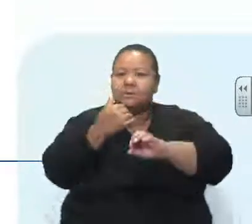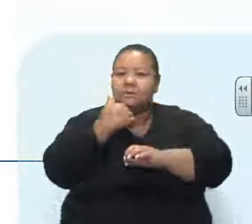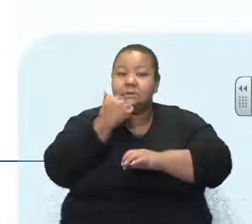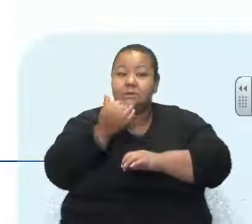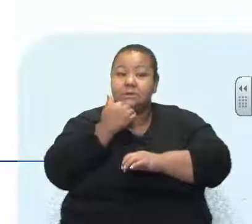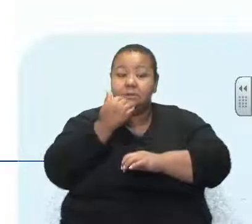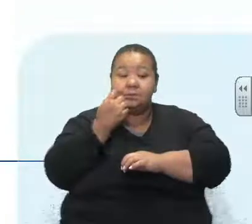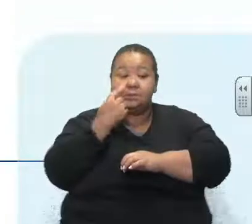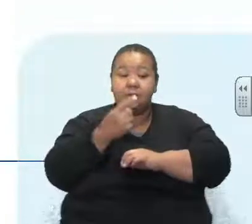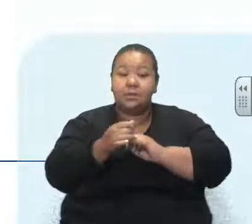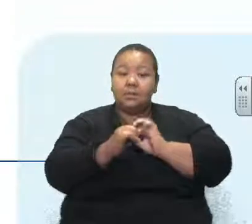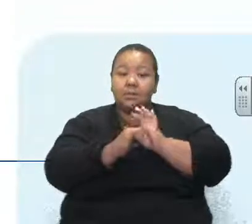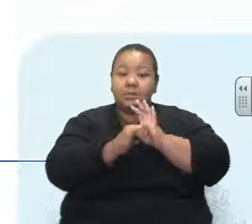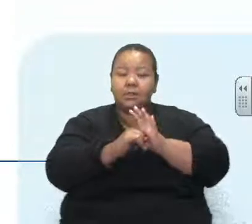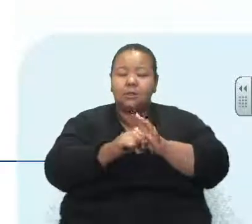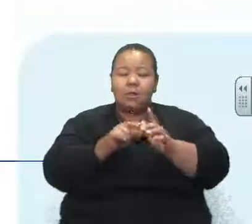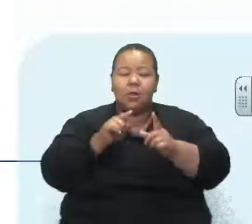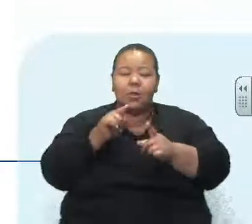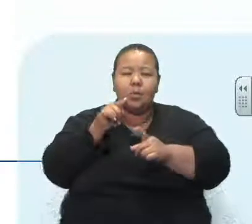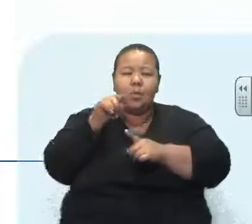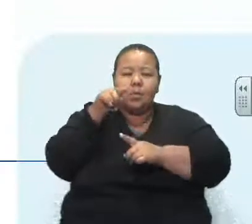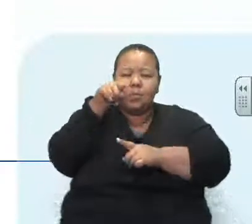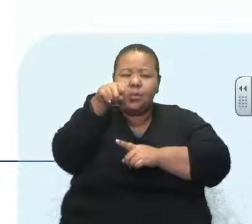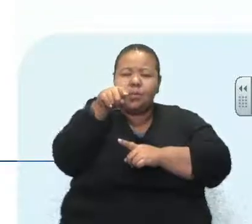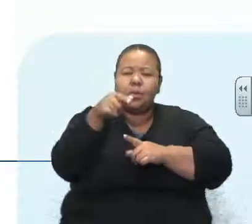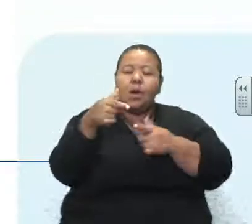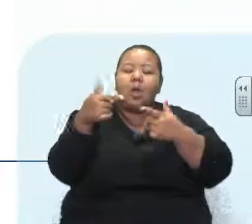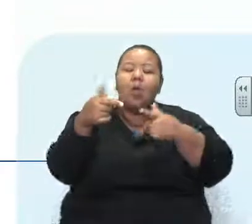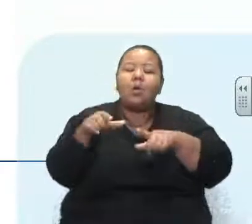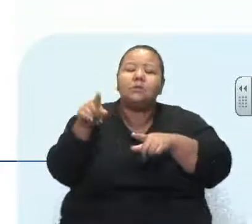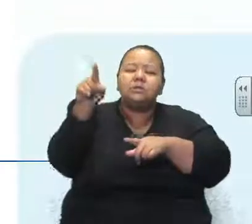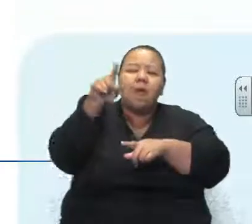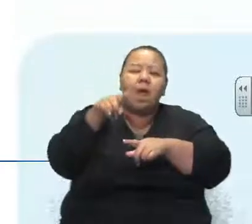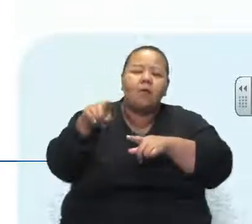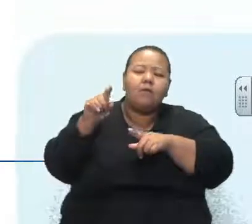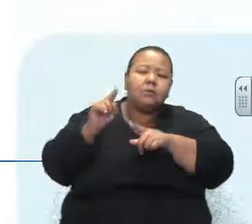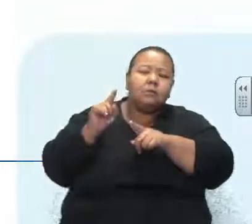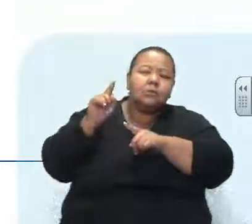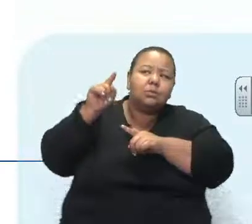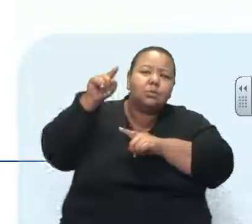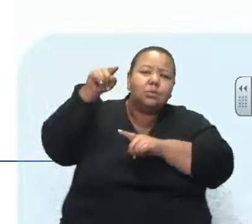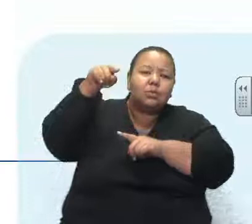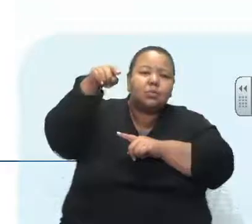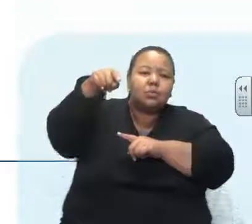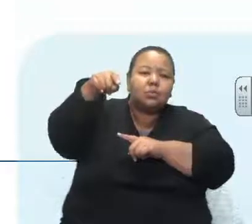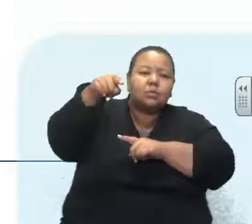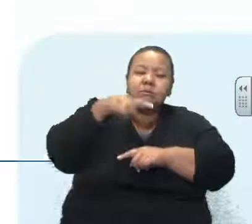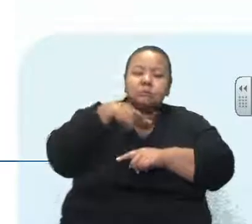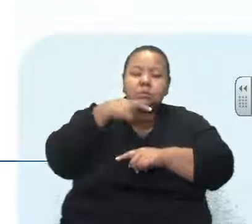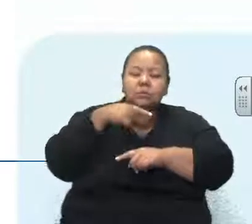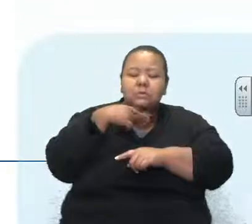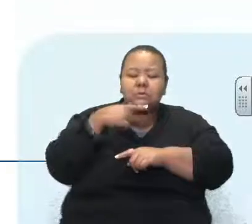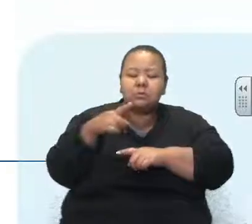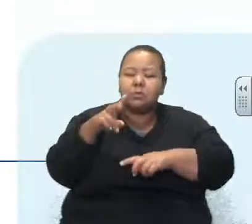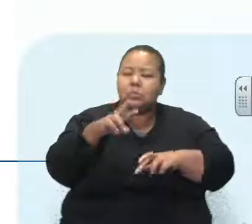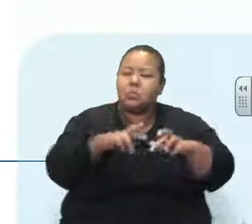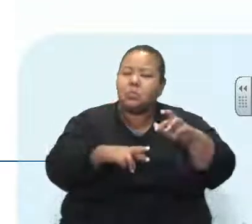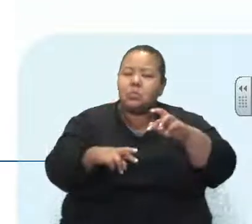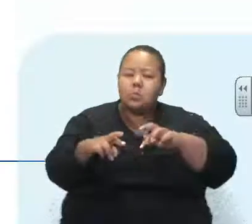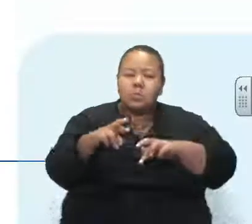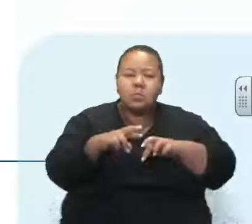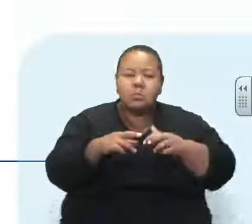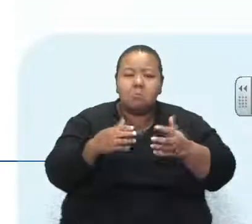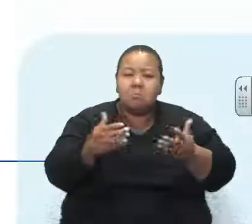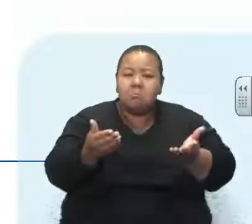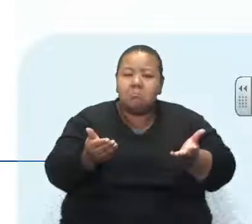esse indicador apontando, ele mostrando o alvo, e eu não conseguir fazer a análise dele. Fazer a análise,